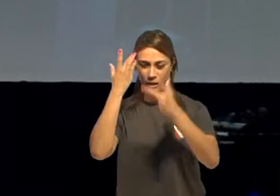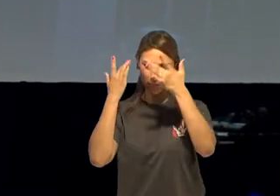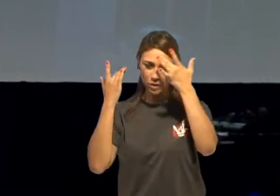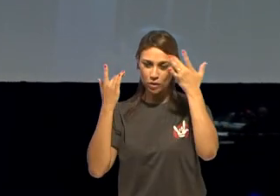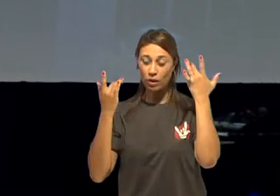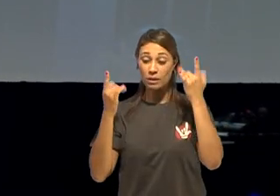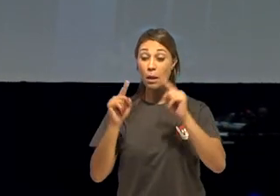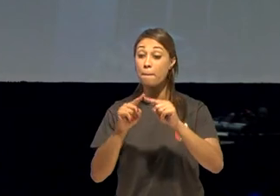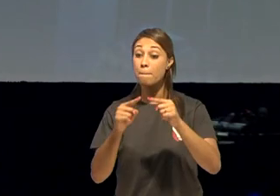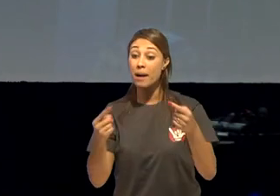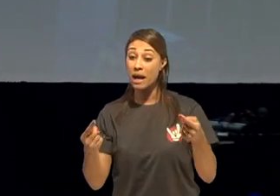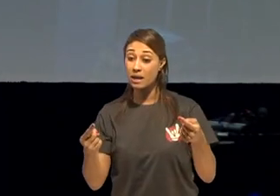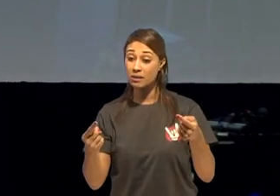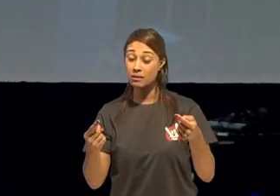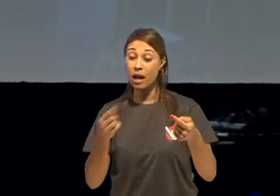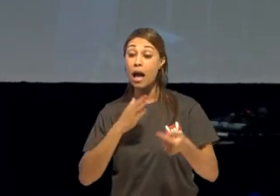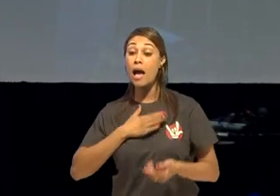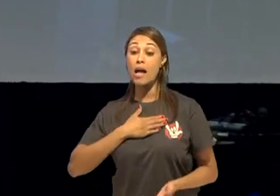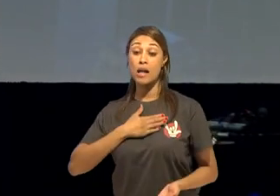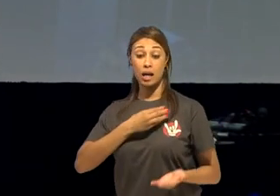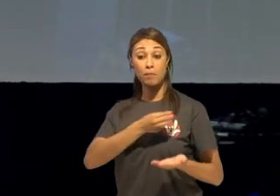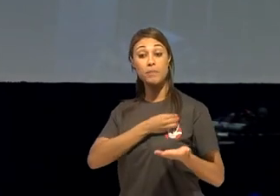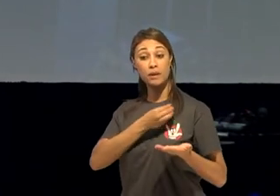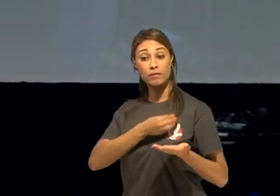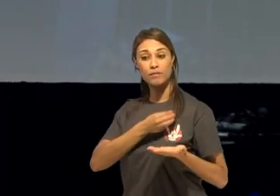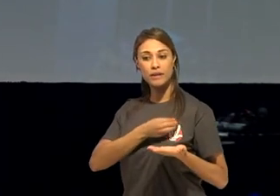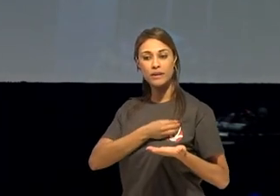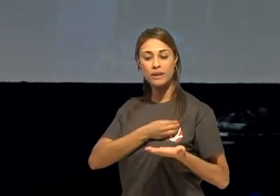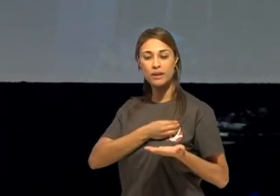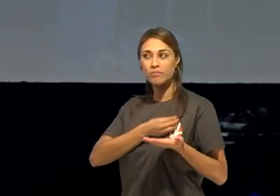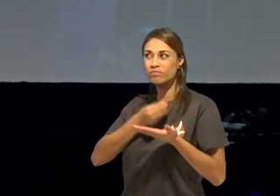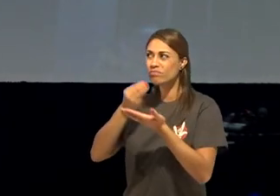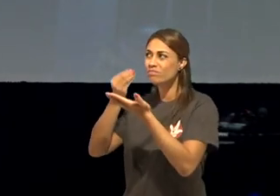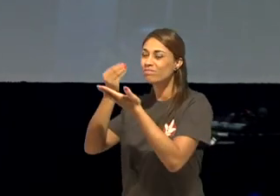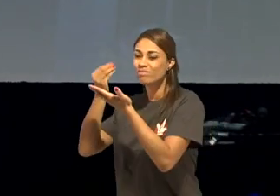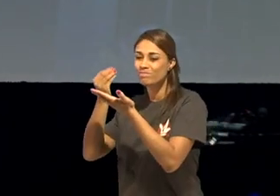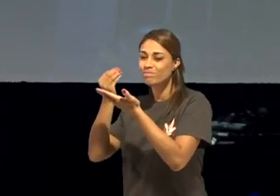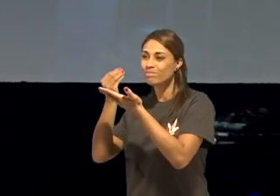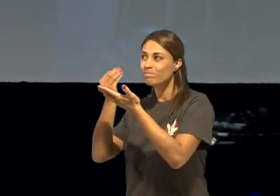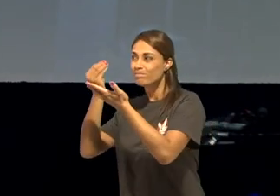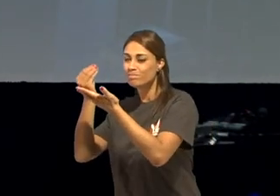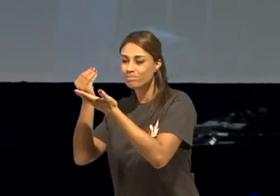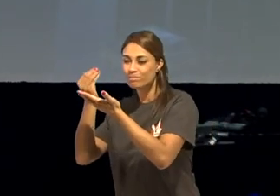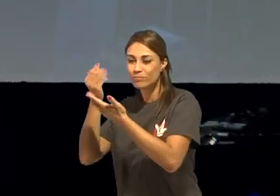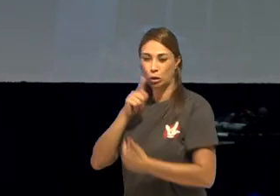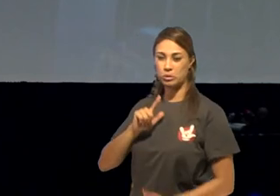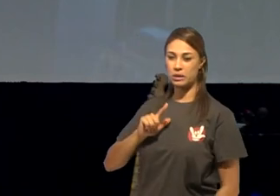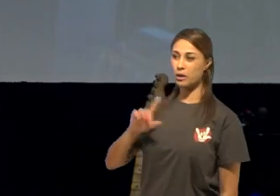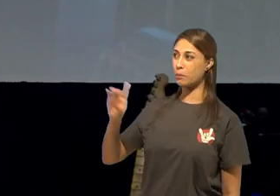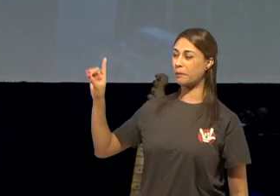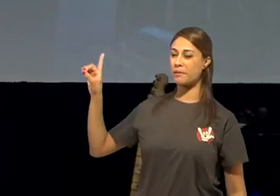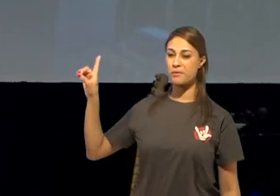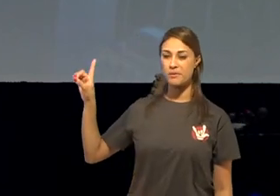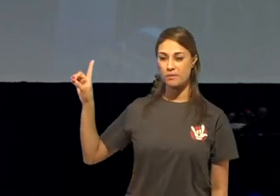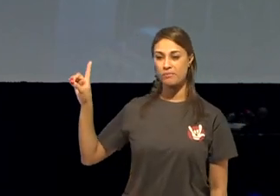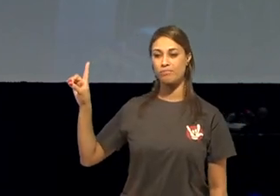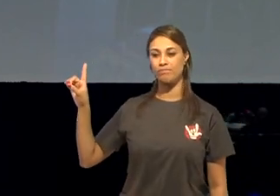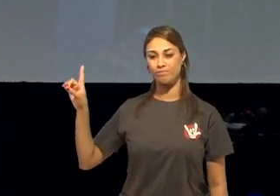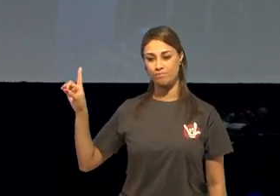É querer entregar o Evangelho de cima de púlpito, como eu corro muito